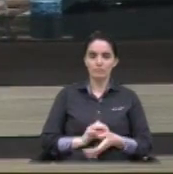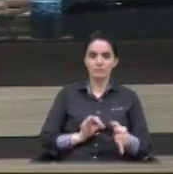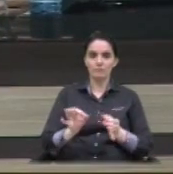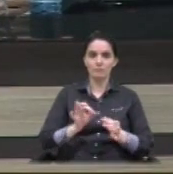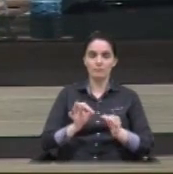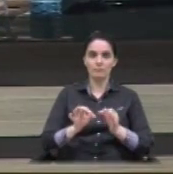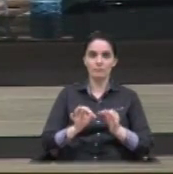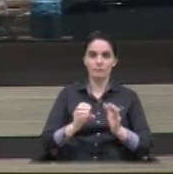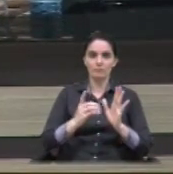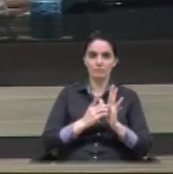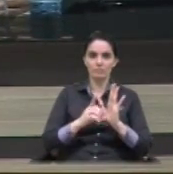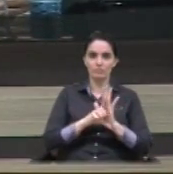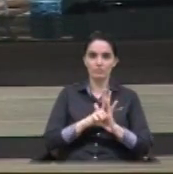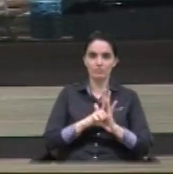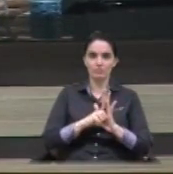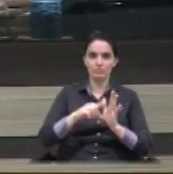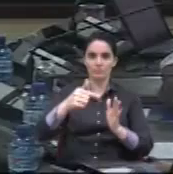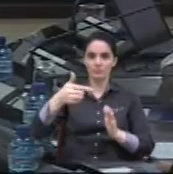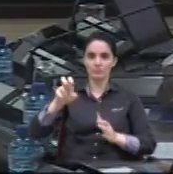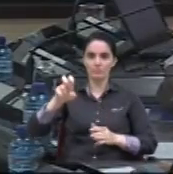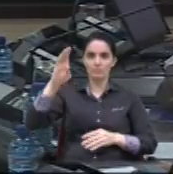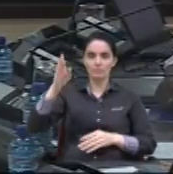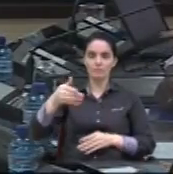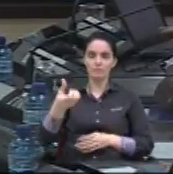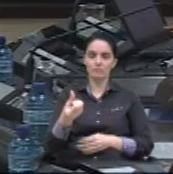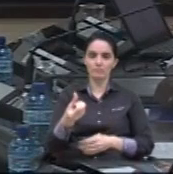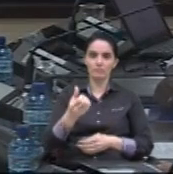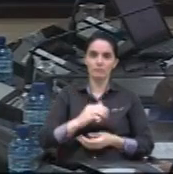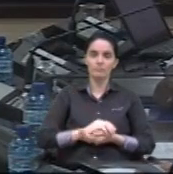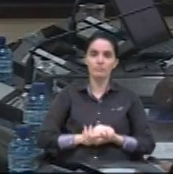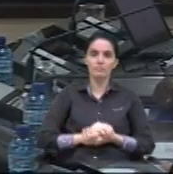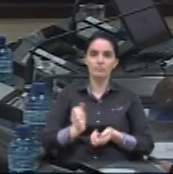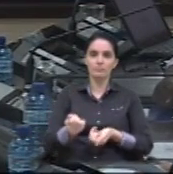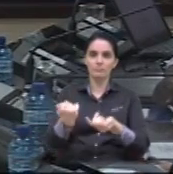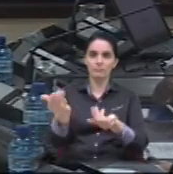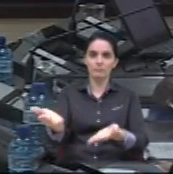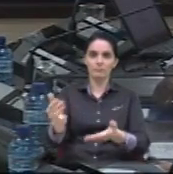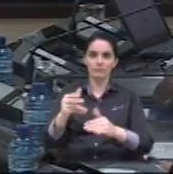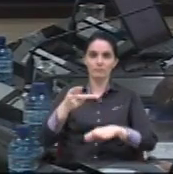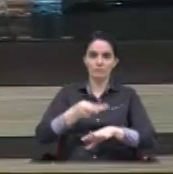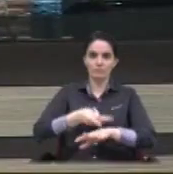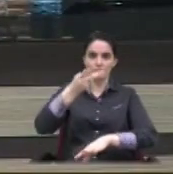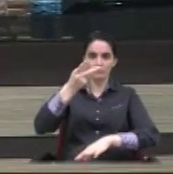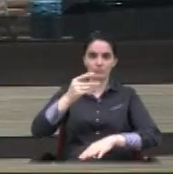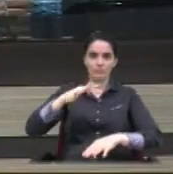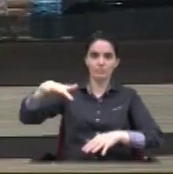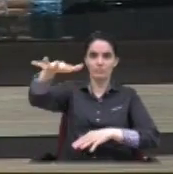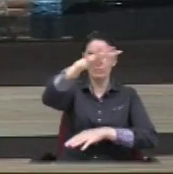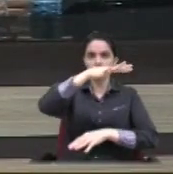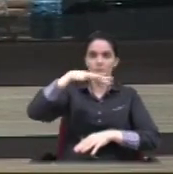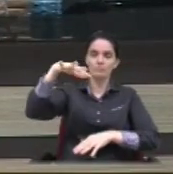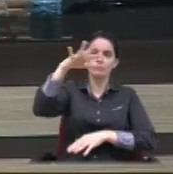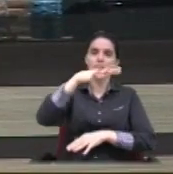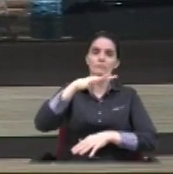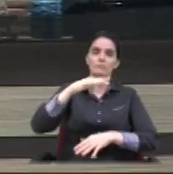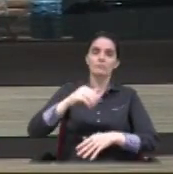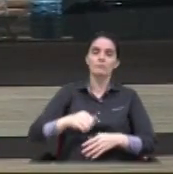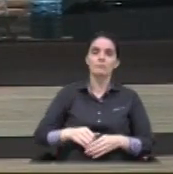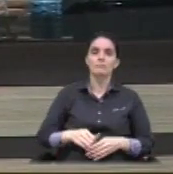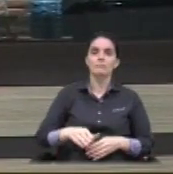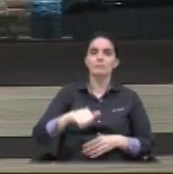Projeto de decreto legislativo número 25/2016, que concede o prêmio Ecologia e Ambientalismo nos termos da